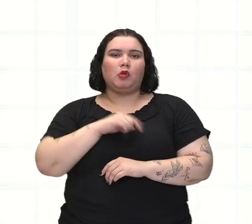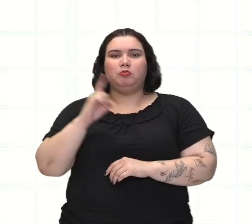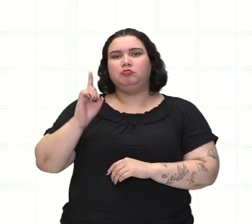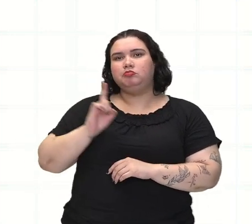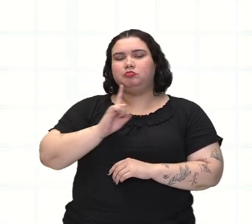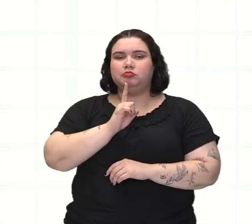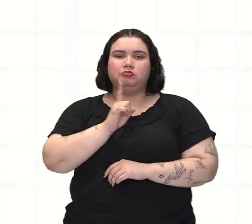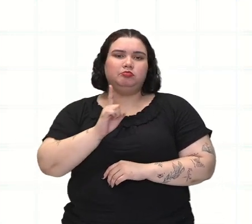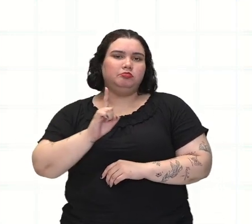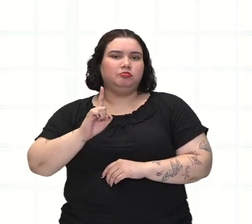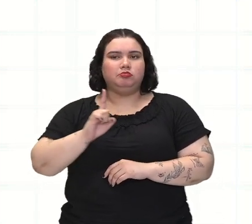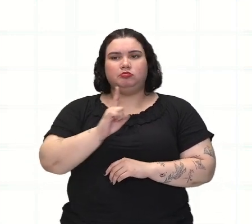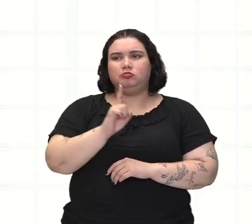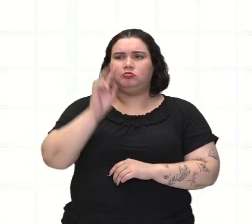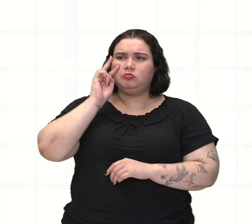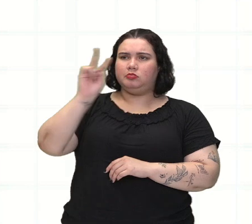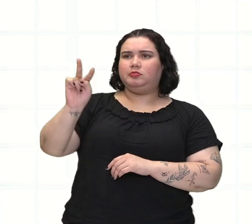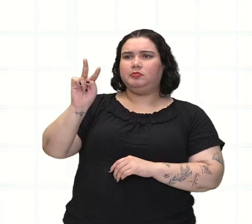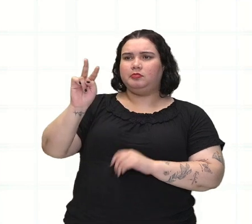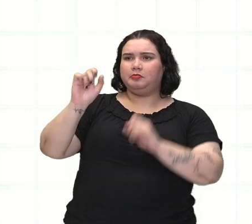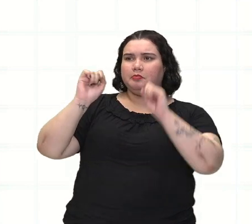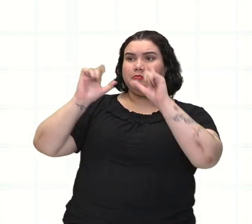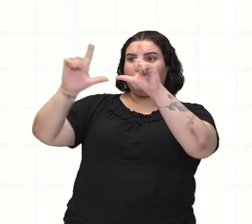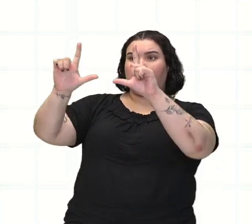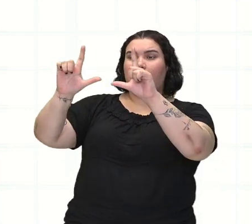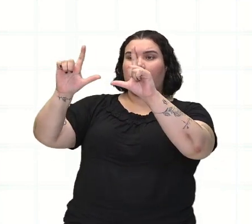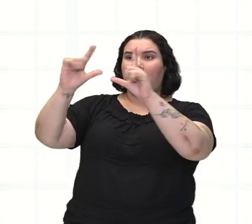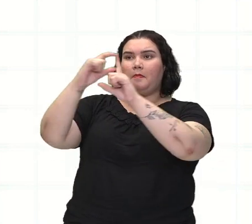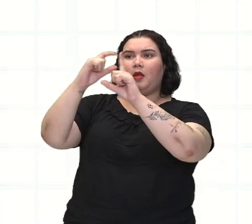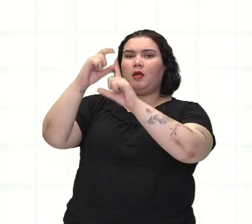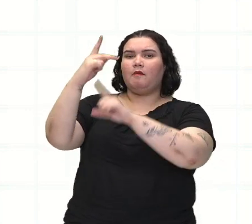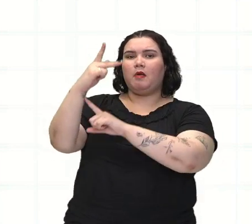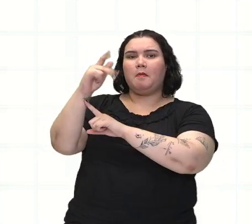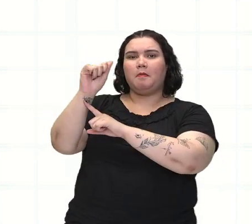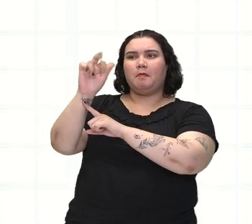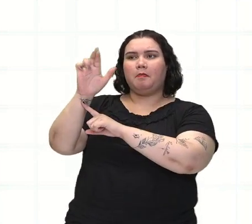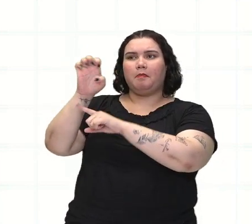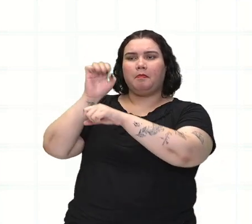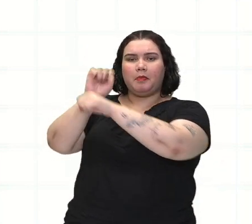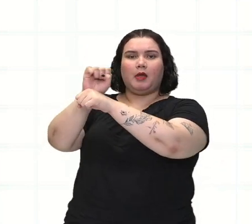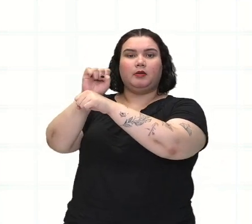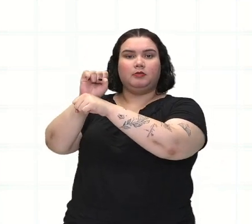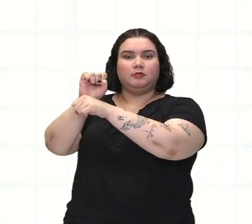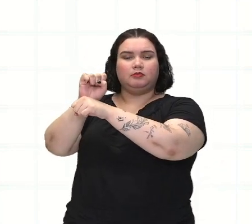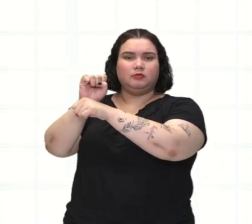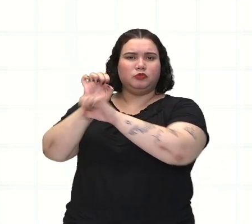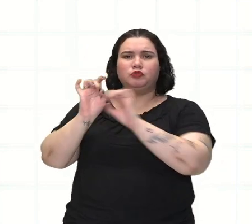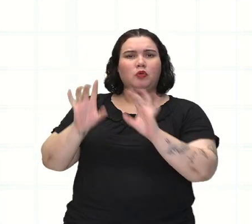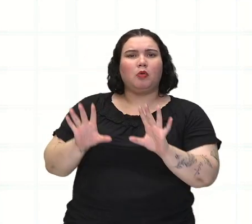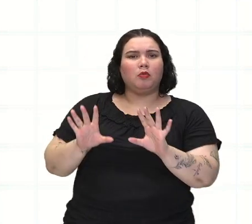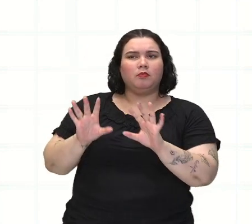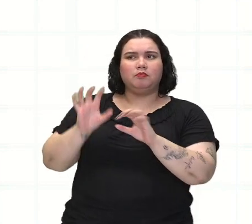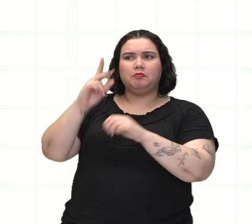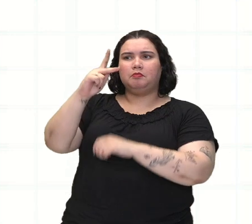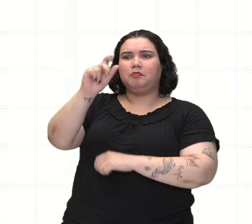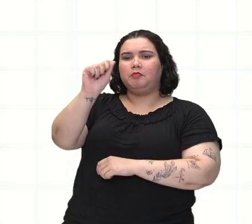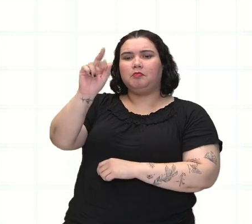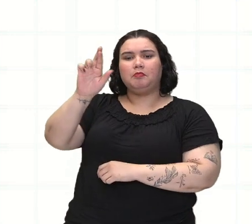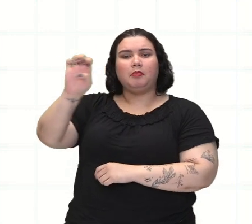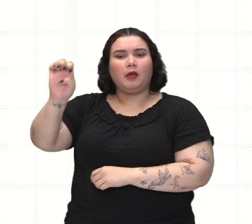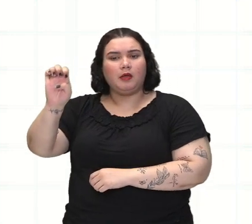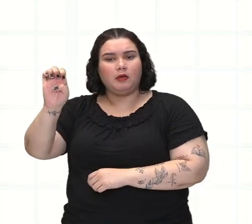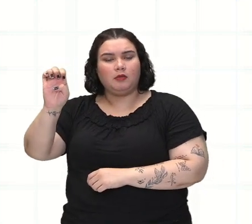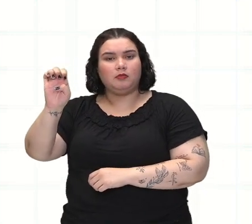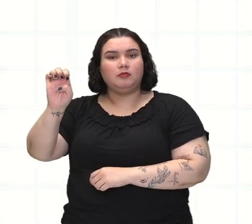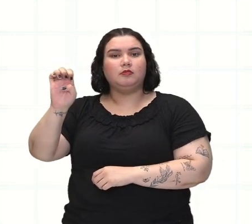enxerga uma placa. Pare. Só isso. Só essa palavra. Pare. Porque